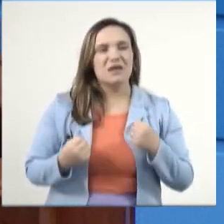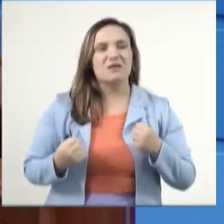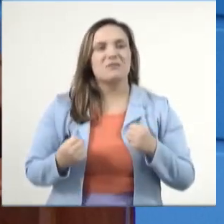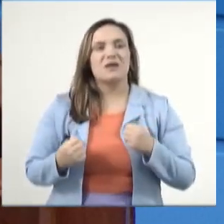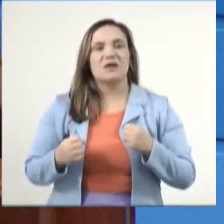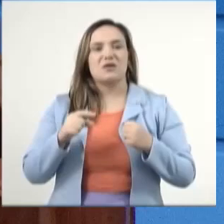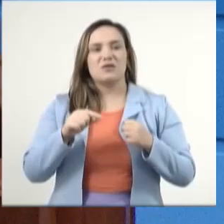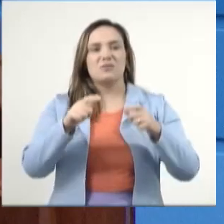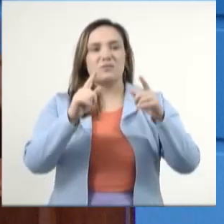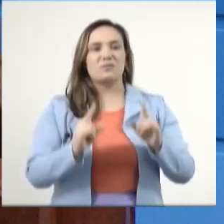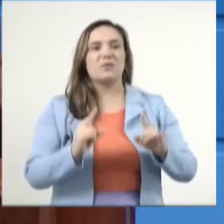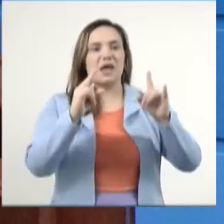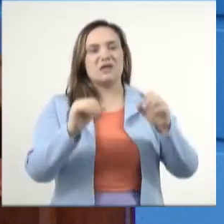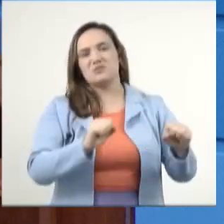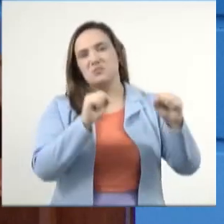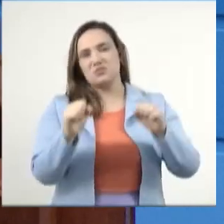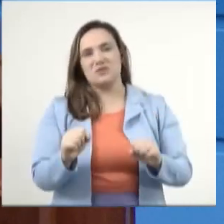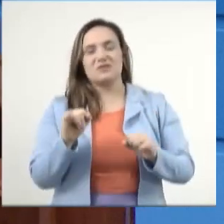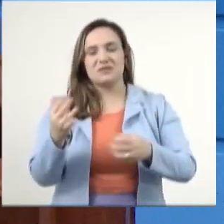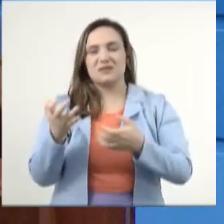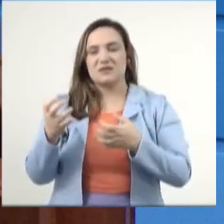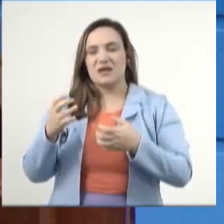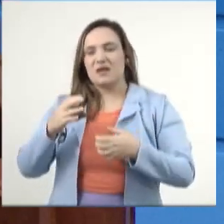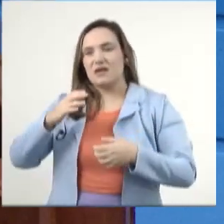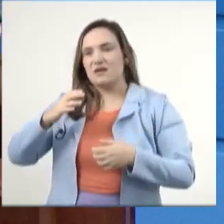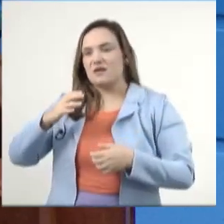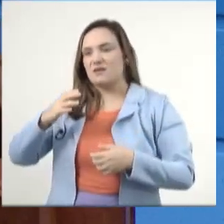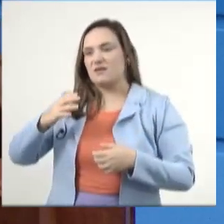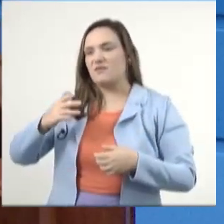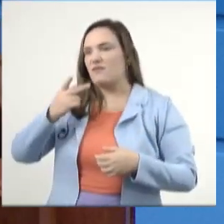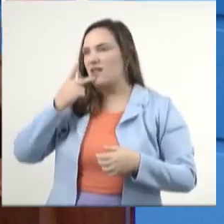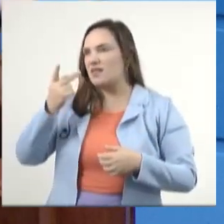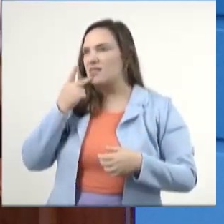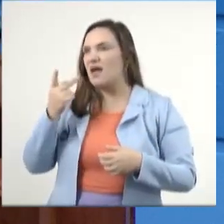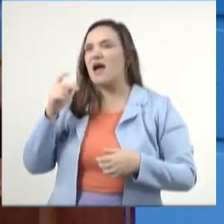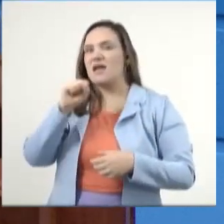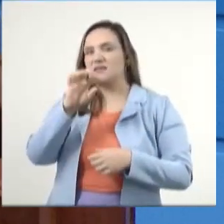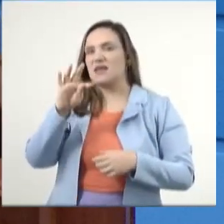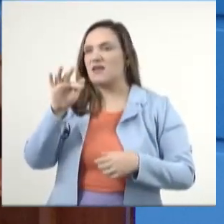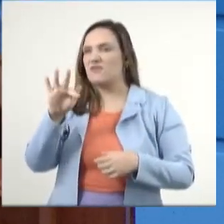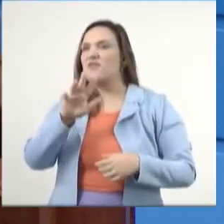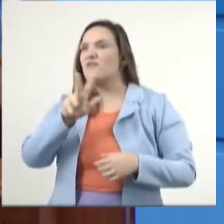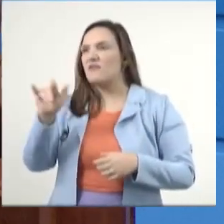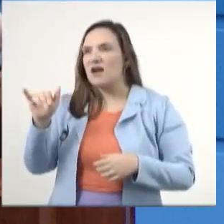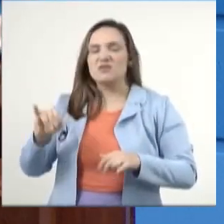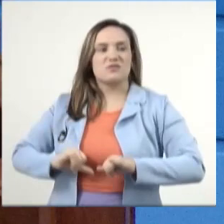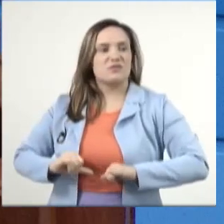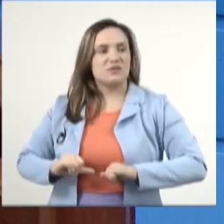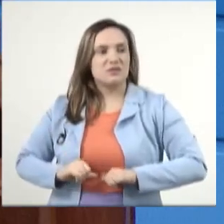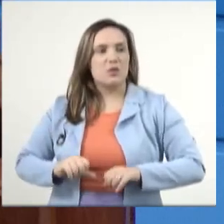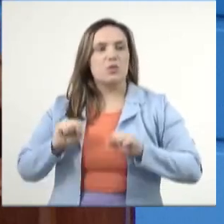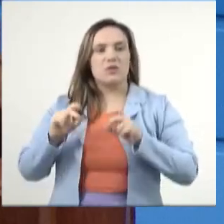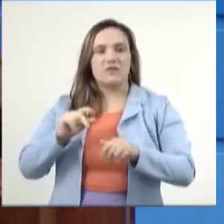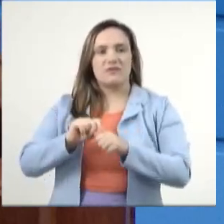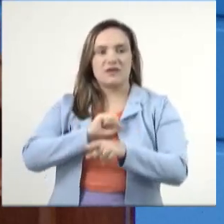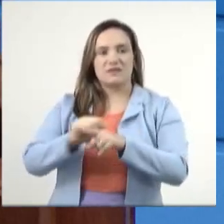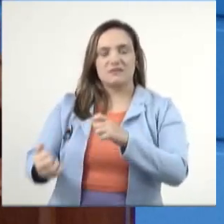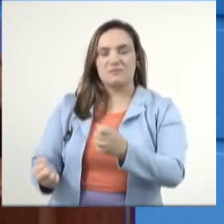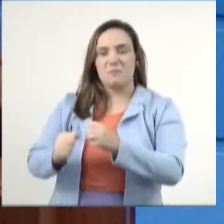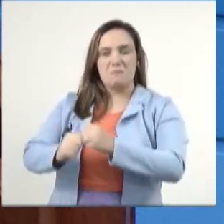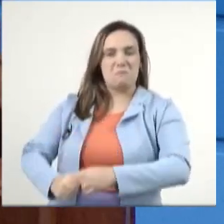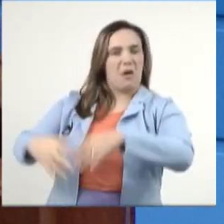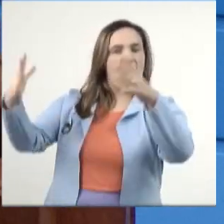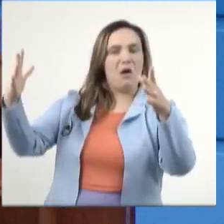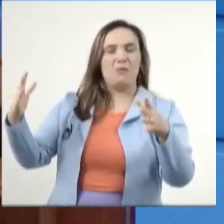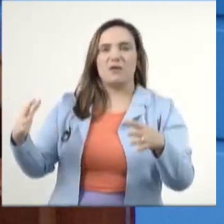de um poder, vai. O outro quer ameaçar o Supremo Tribunal Federal, ameaça. Joga uma bomba não sei aonde, fica por